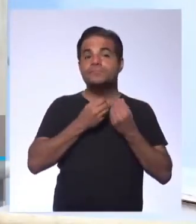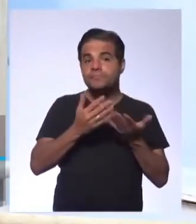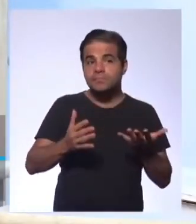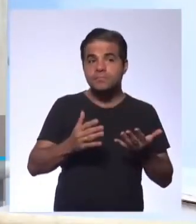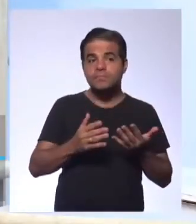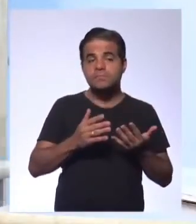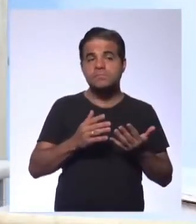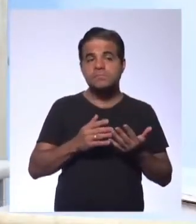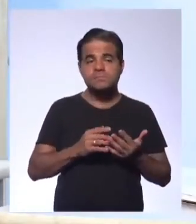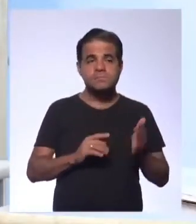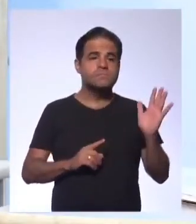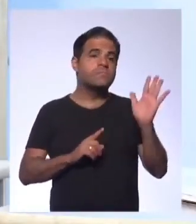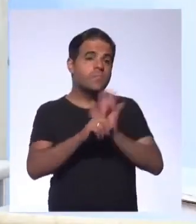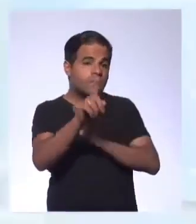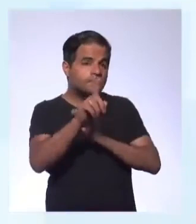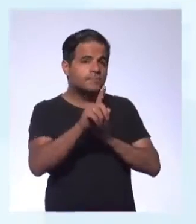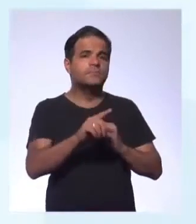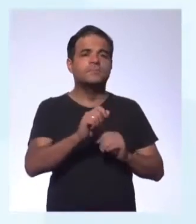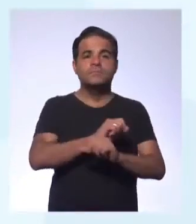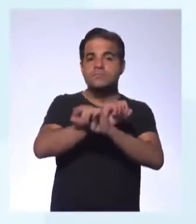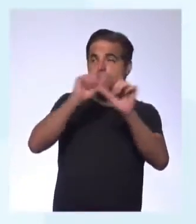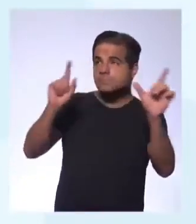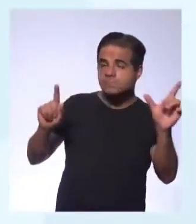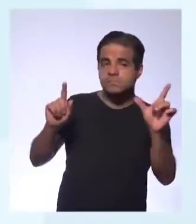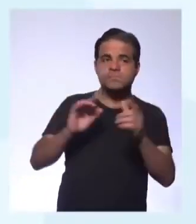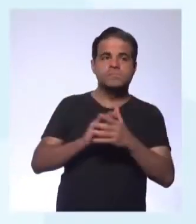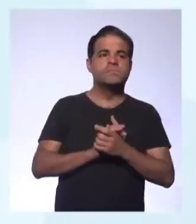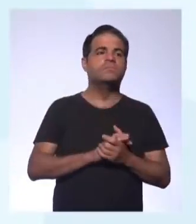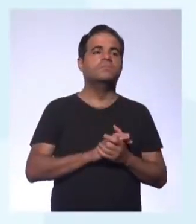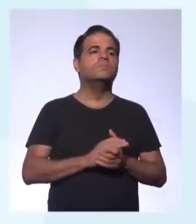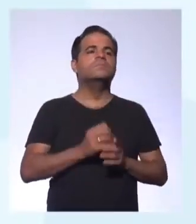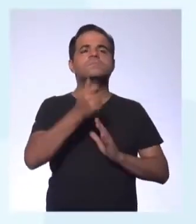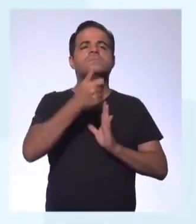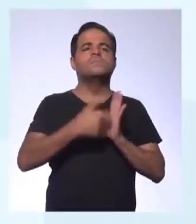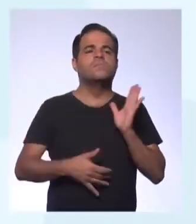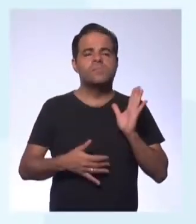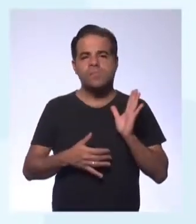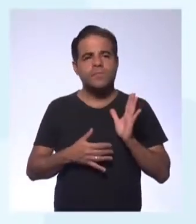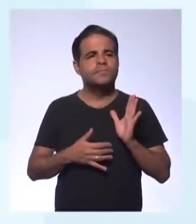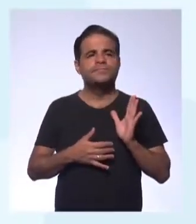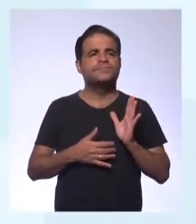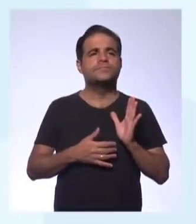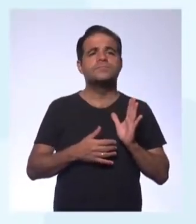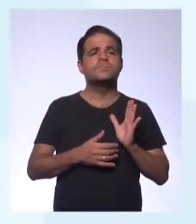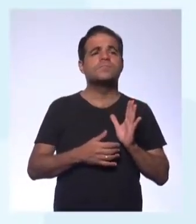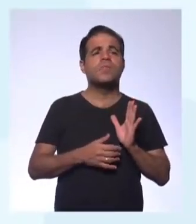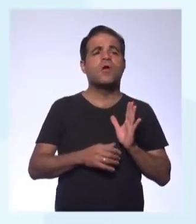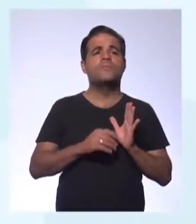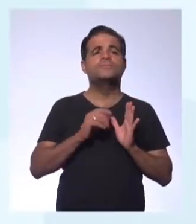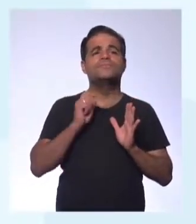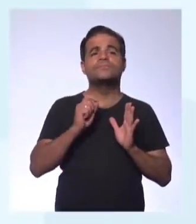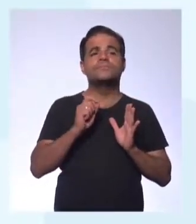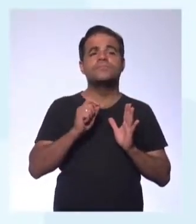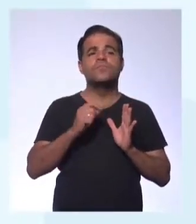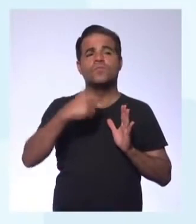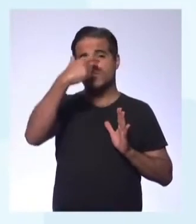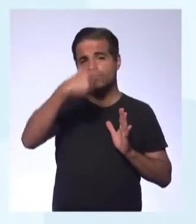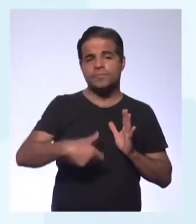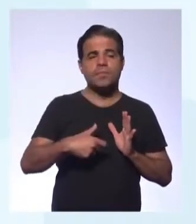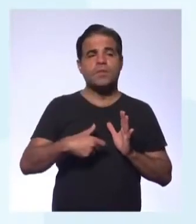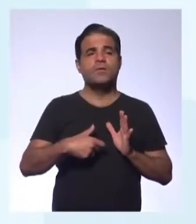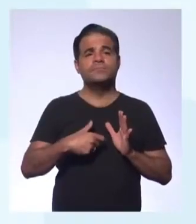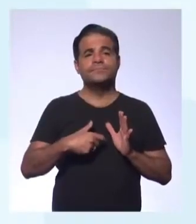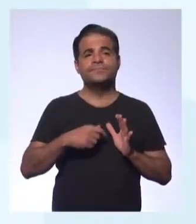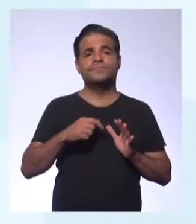aí uma pergunta na tela. O que define... Ai, gente, desculpa. O que define a posição